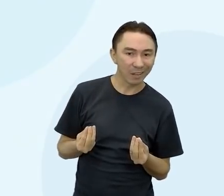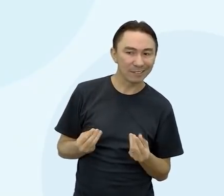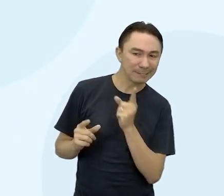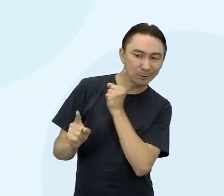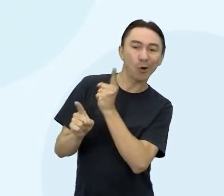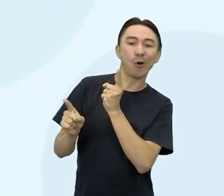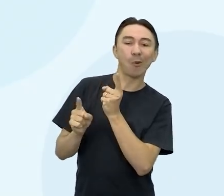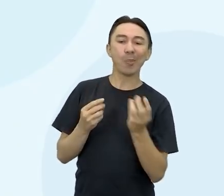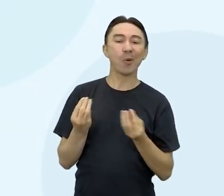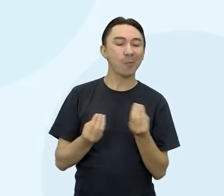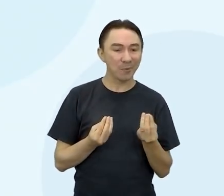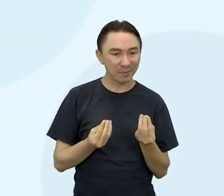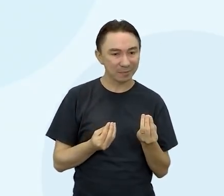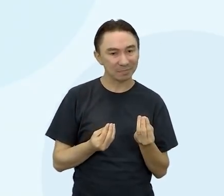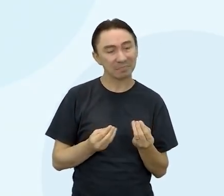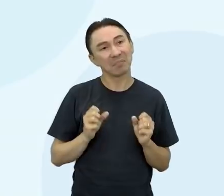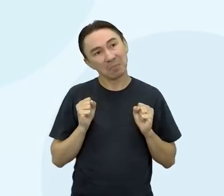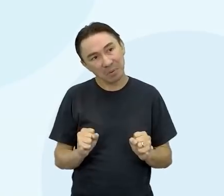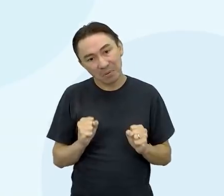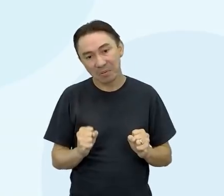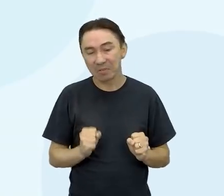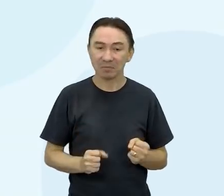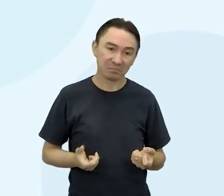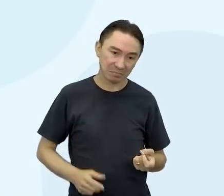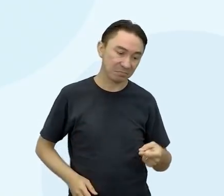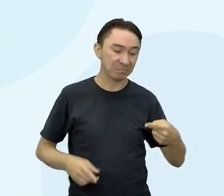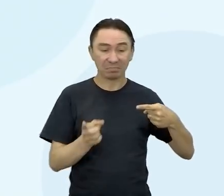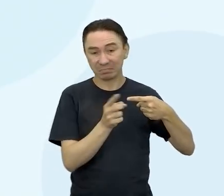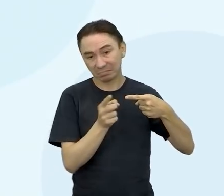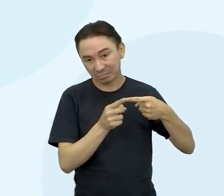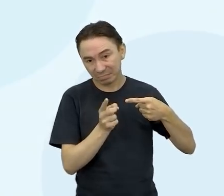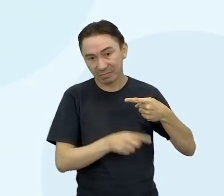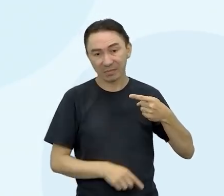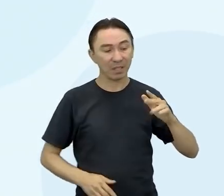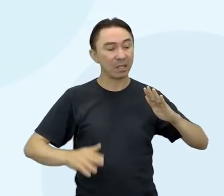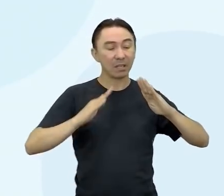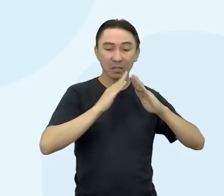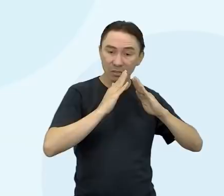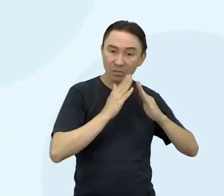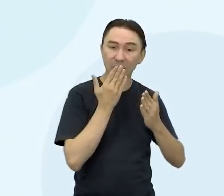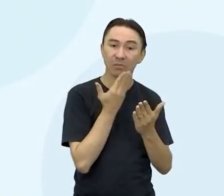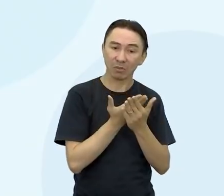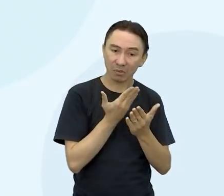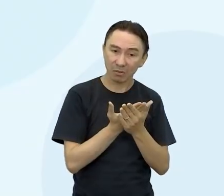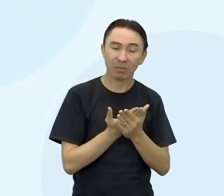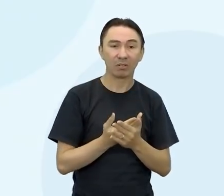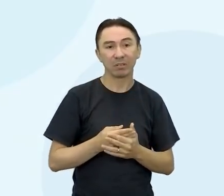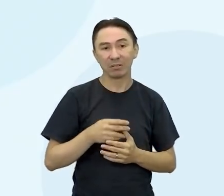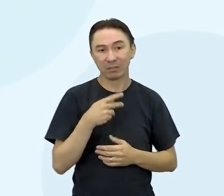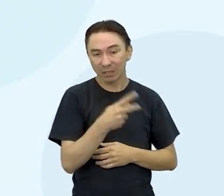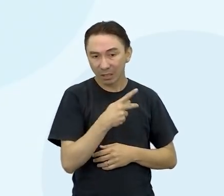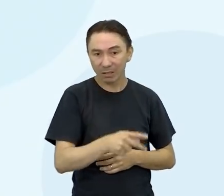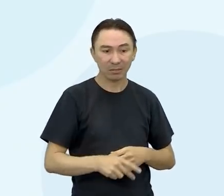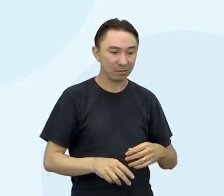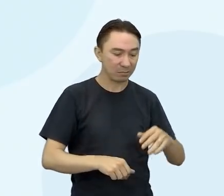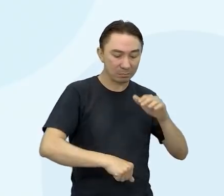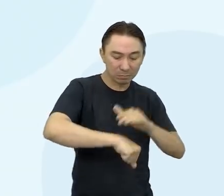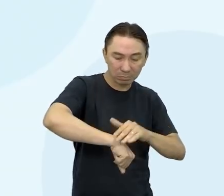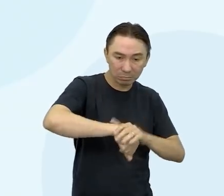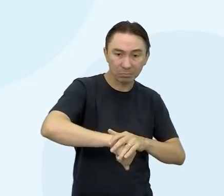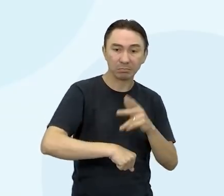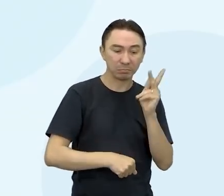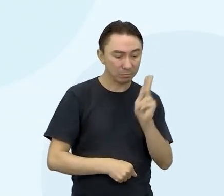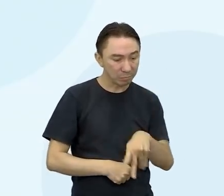nesse slide. A gente pode utilizar instrumentos da própria escola, né, desenvolvidos aí pelo próprio professor, como a gente vê